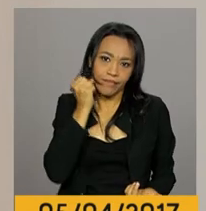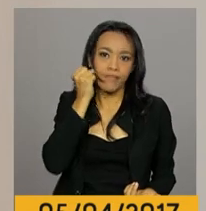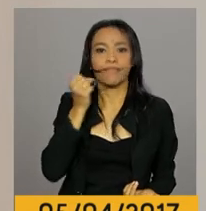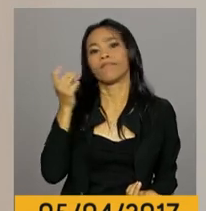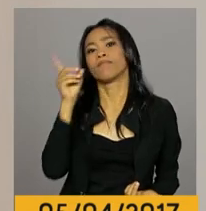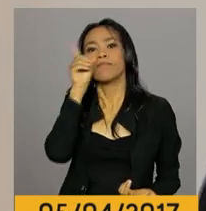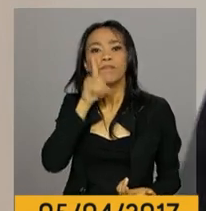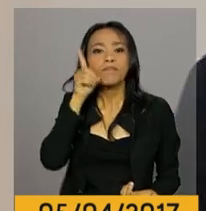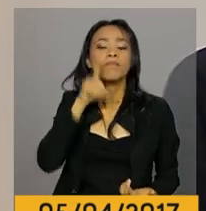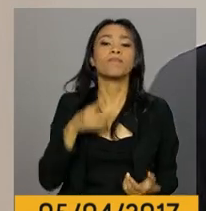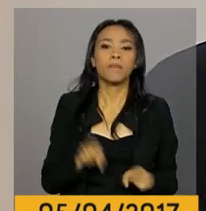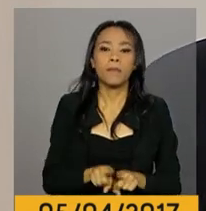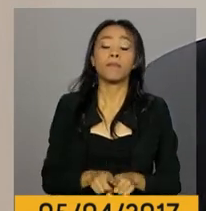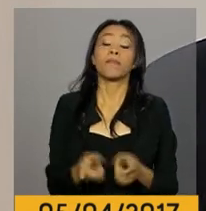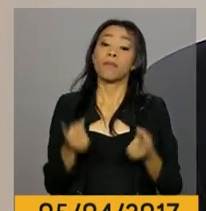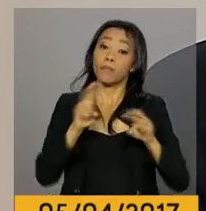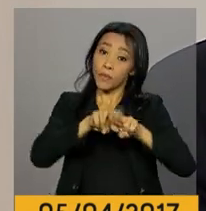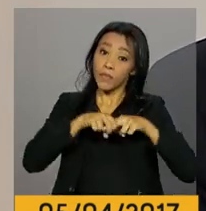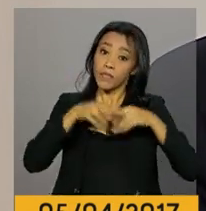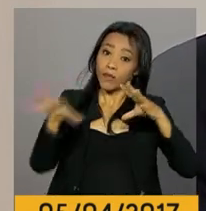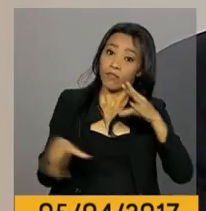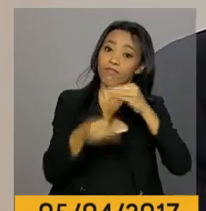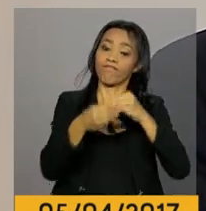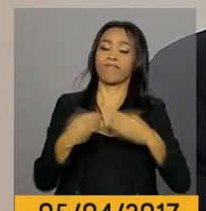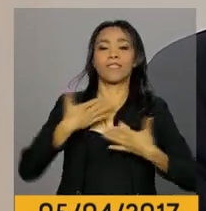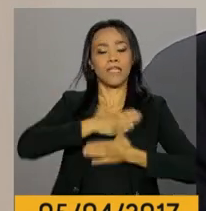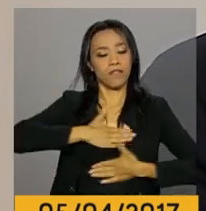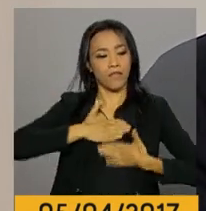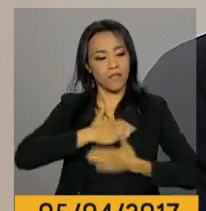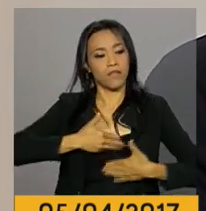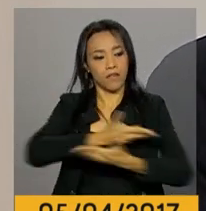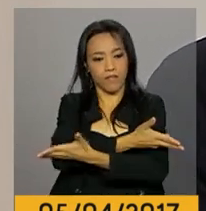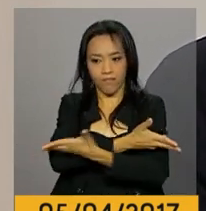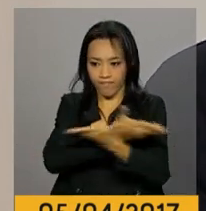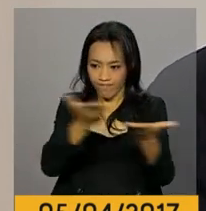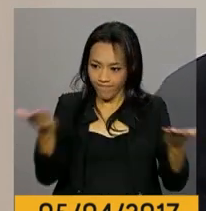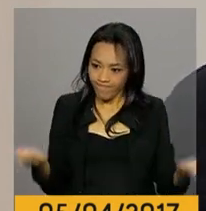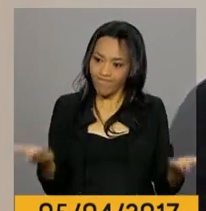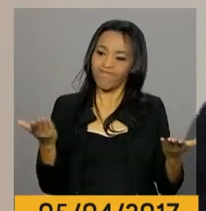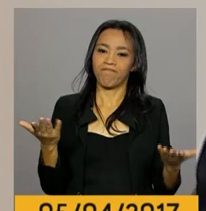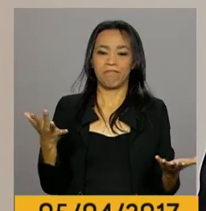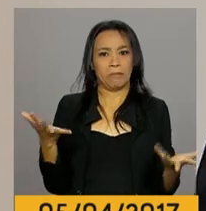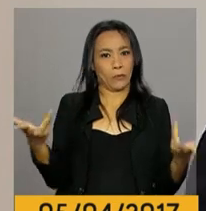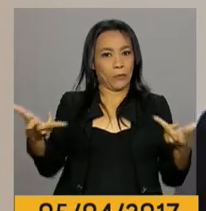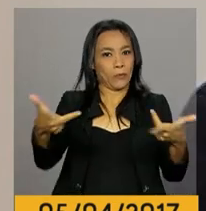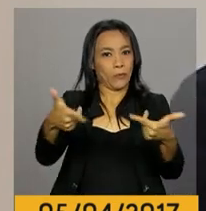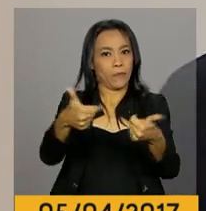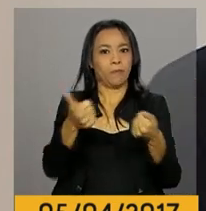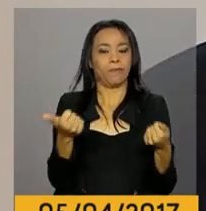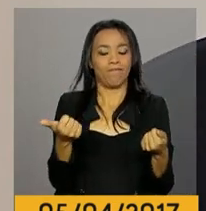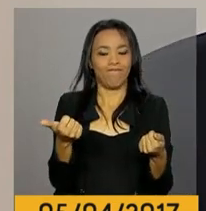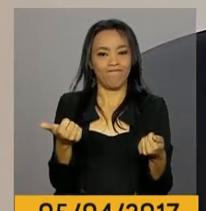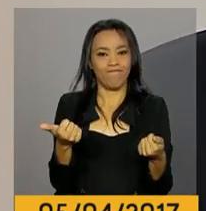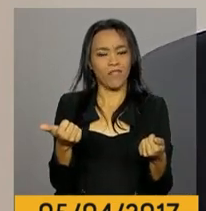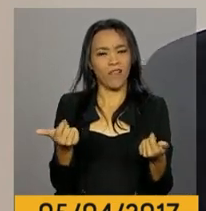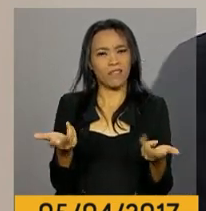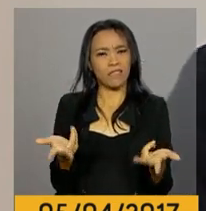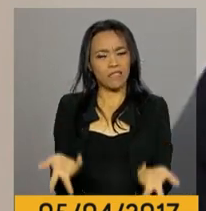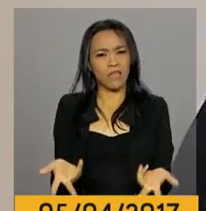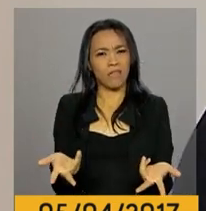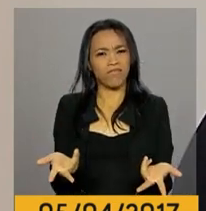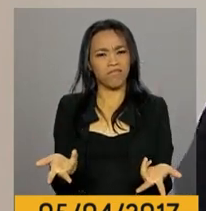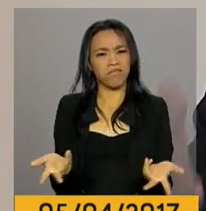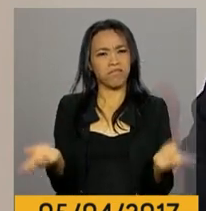eh reitero que é com satisfação que recebo eh vossas excelências até para fazer uma coisa